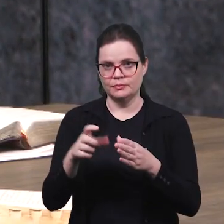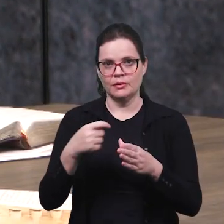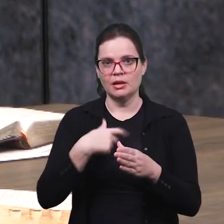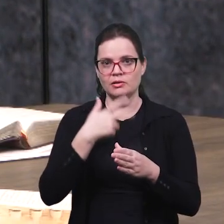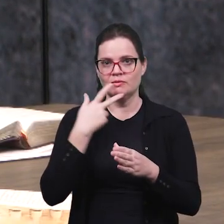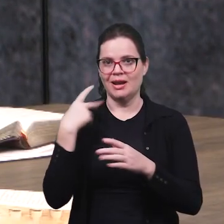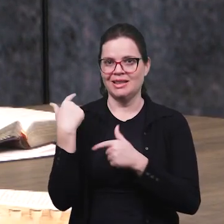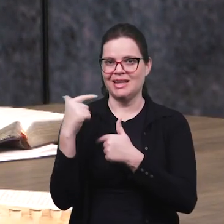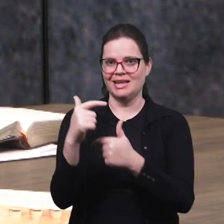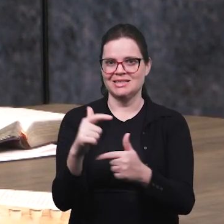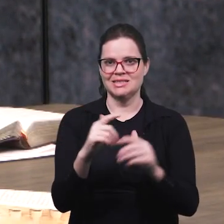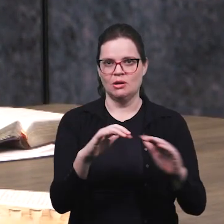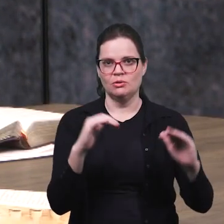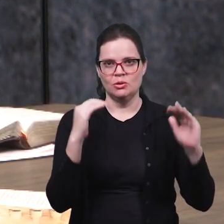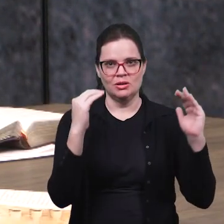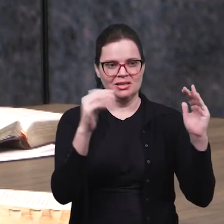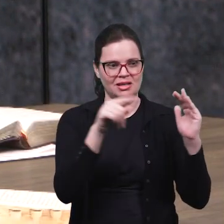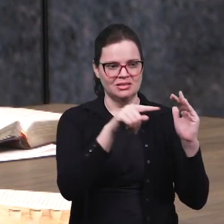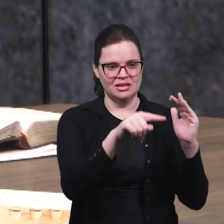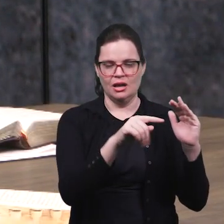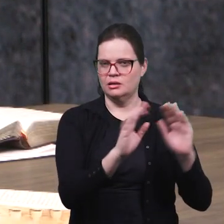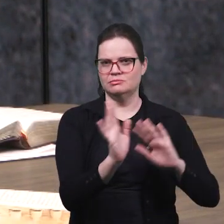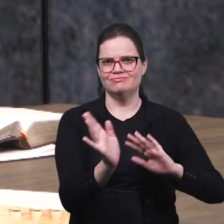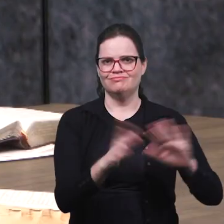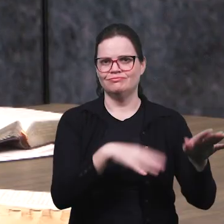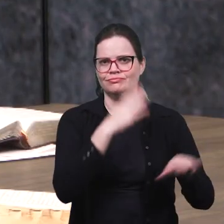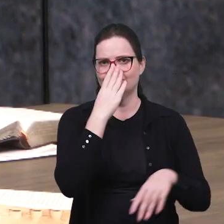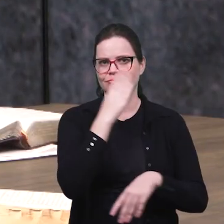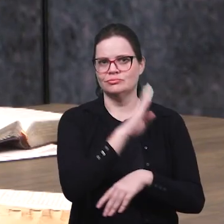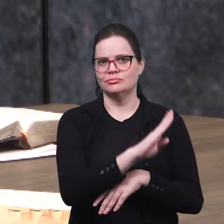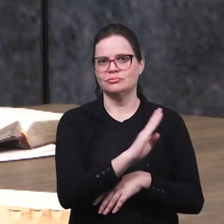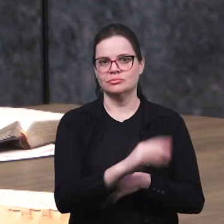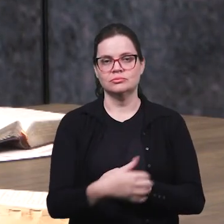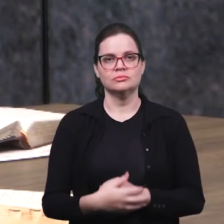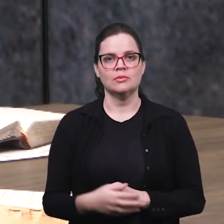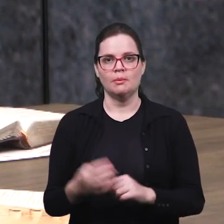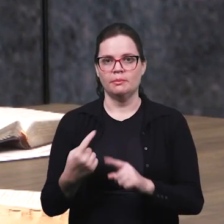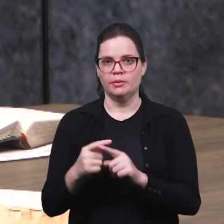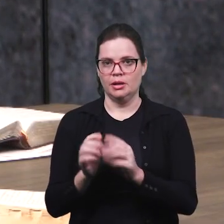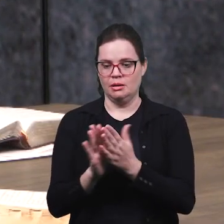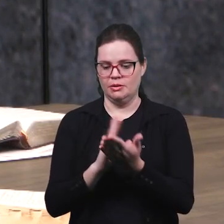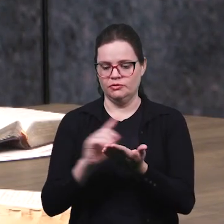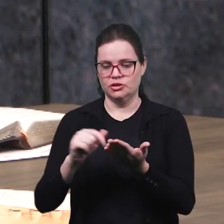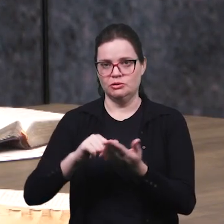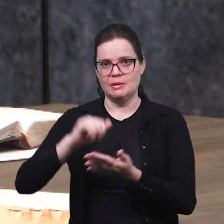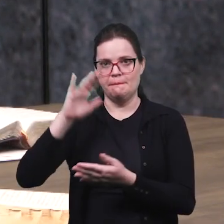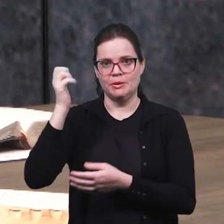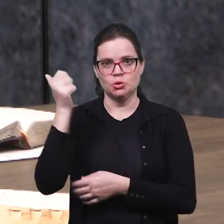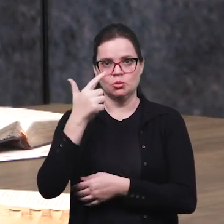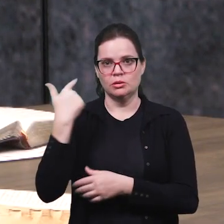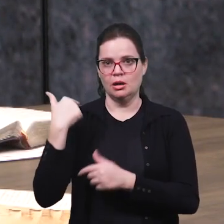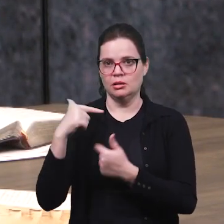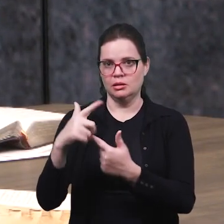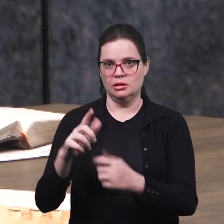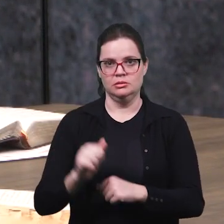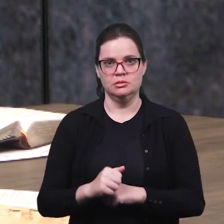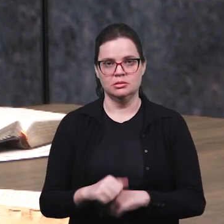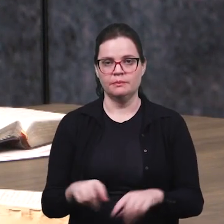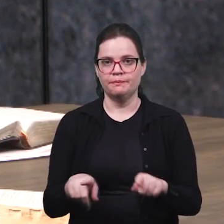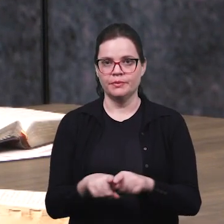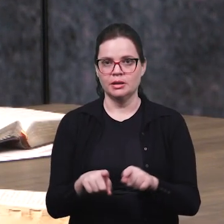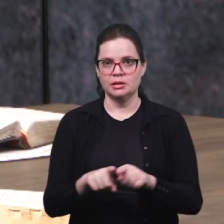da tradição, né? Eles vão dizer que a Escritura estava acima da tradição. Eles vão distribuir exemplares do Novo